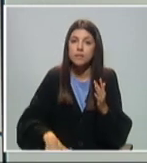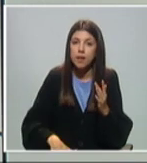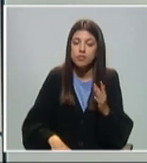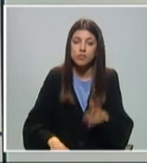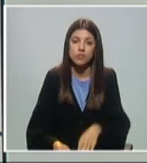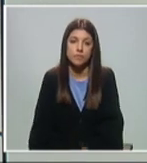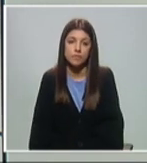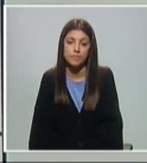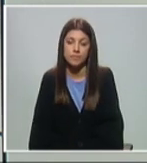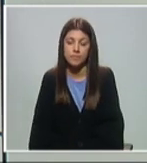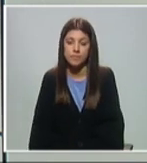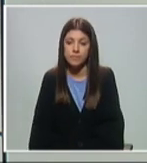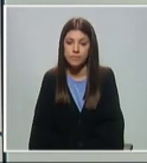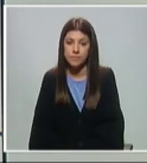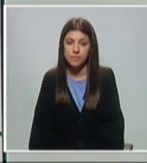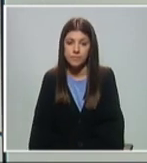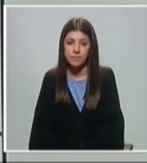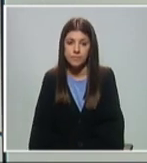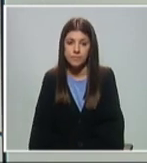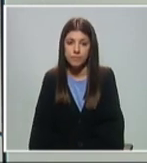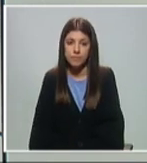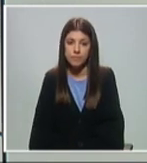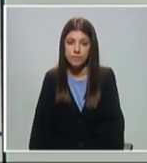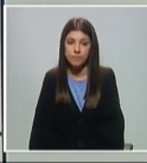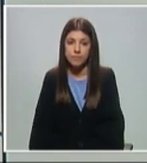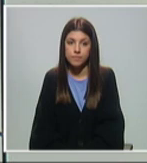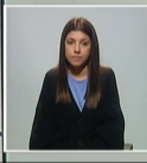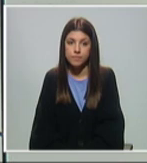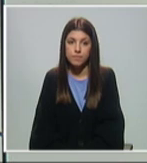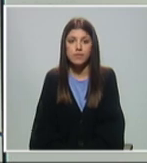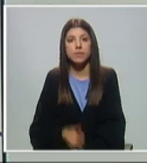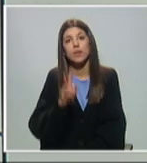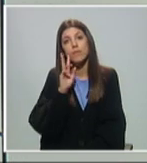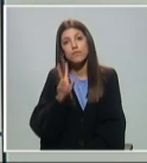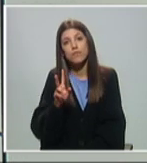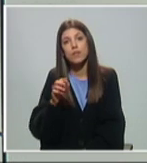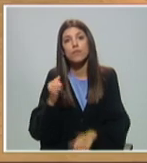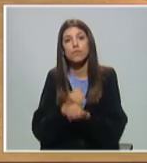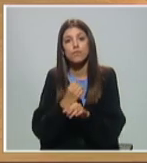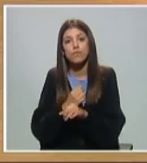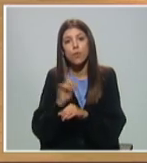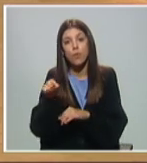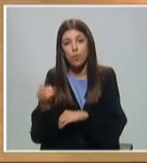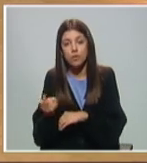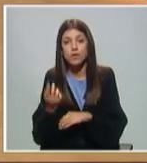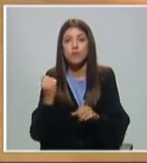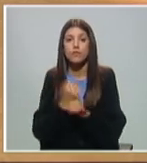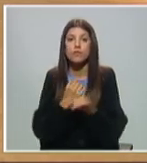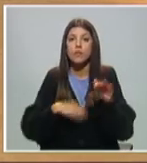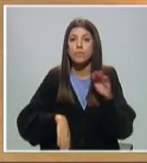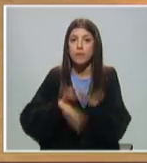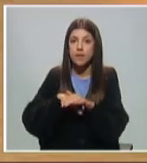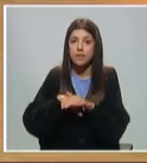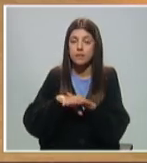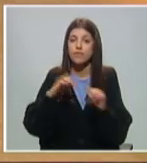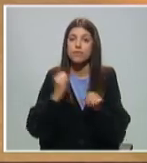dos itens de avaliação. E para isso também vamos usar outra função, a função máximo para calcular o valor mais alto